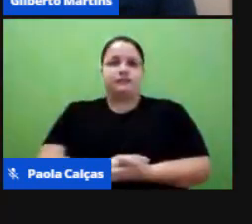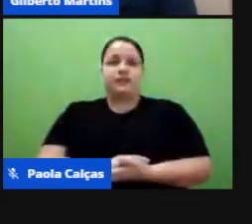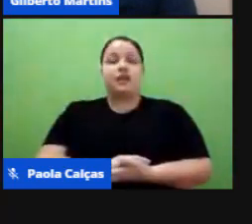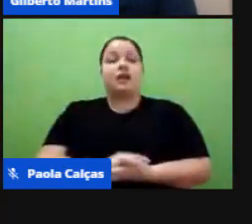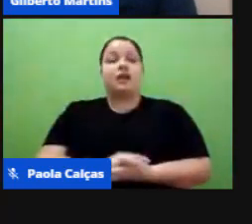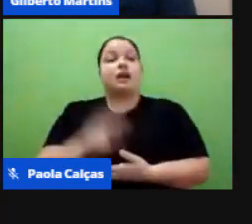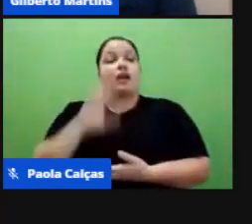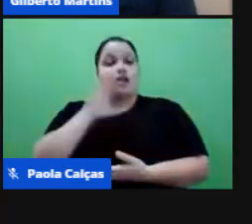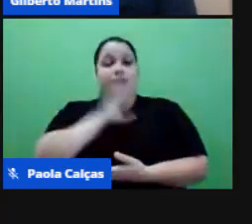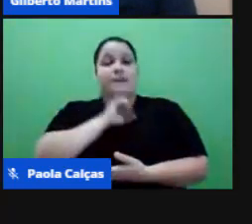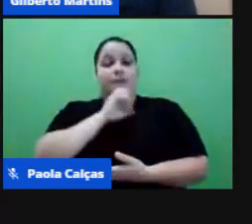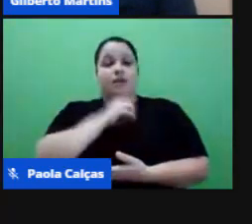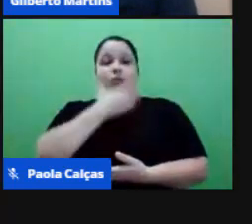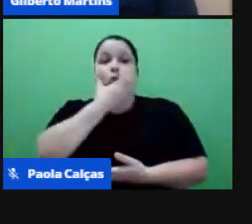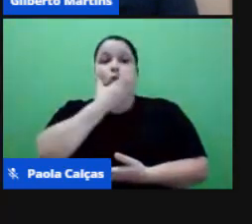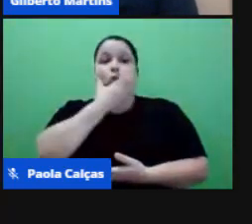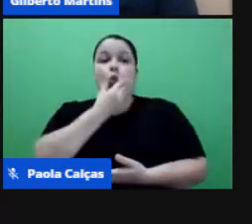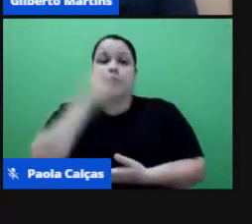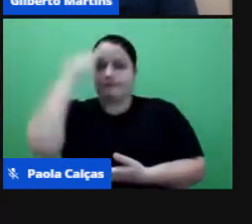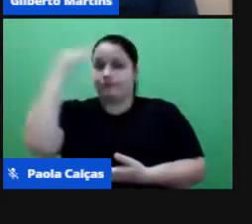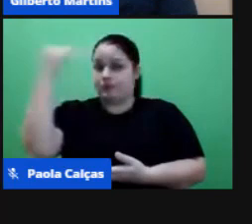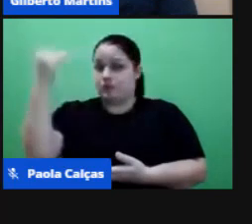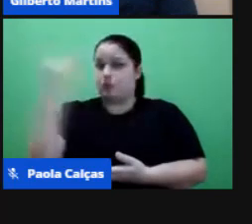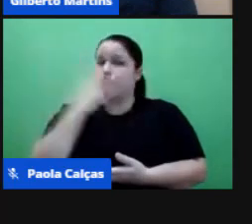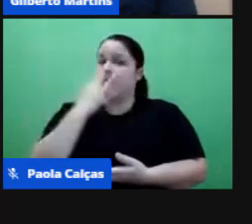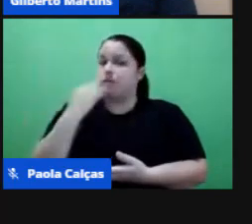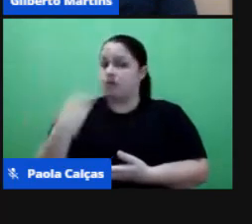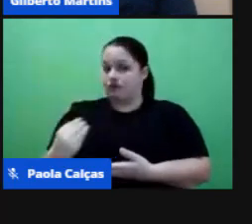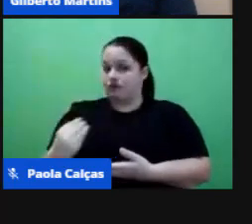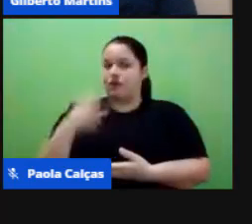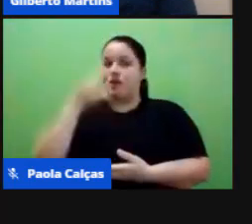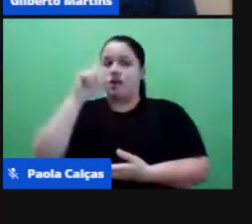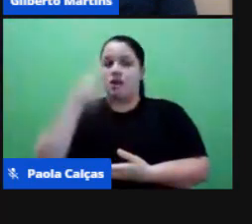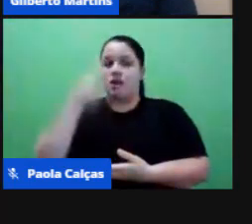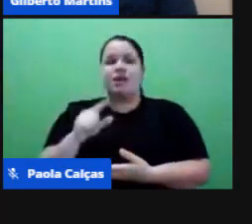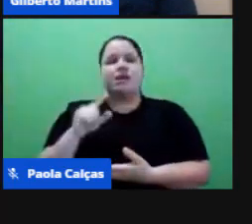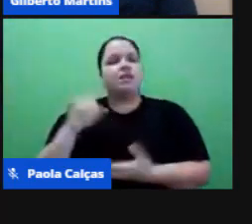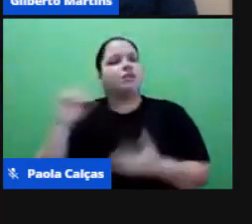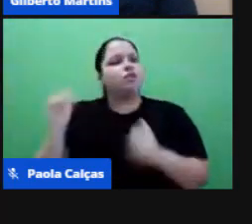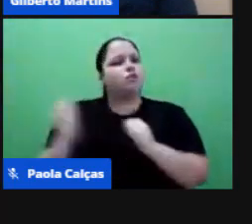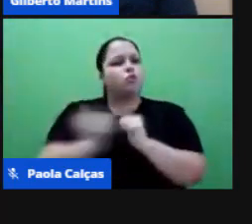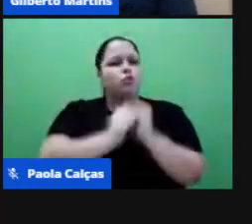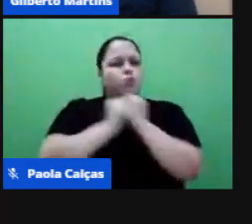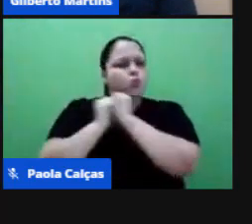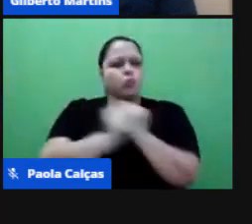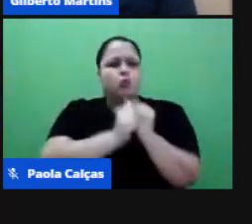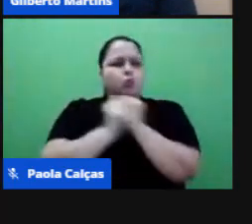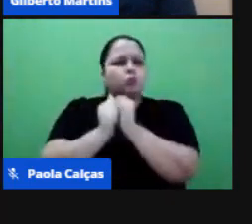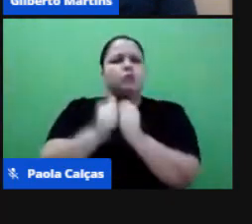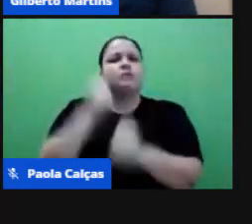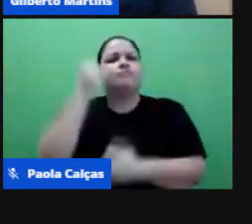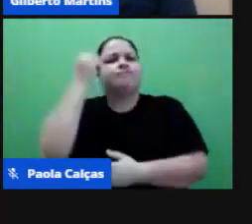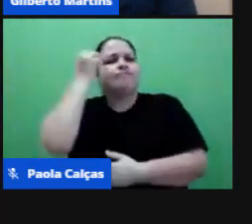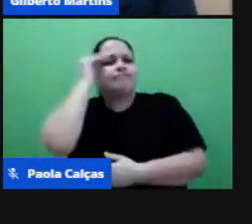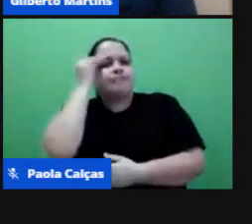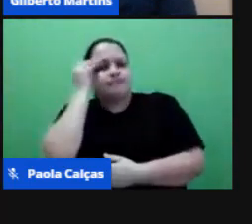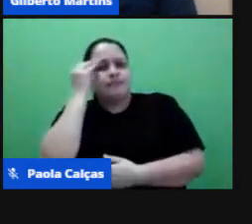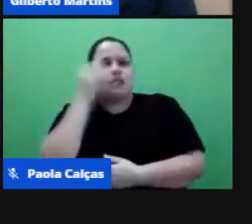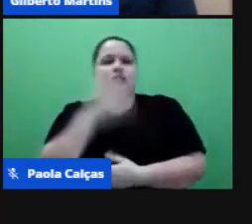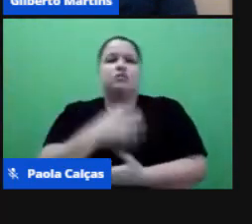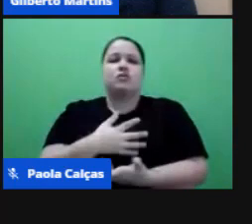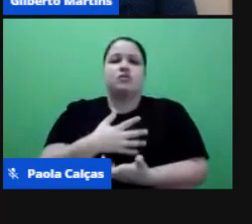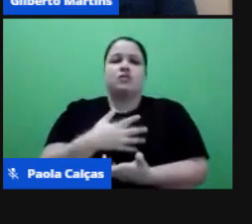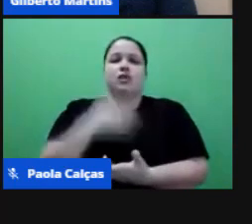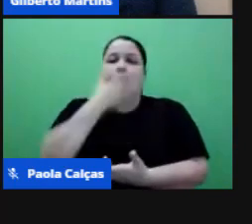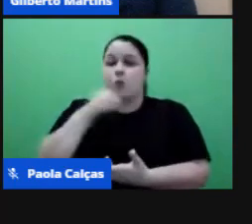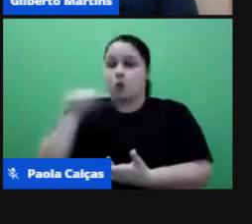Freire, é relação intrínseca com o saber. Para Paulo Freire, a busca pelo conhecimento